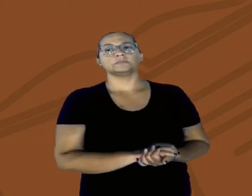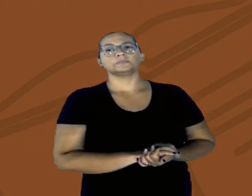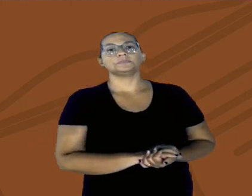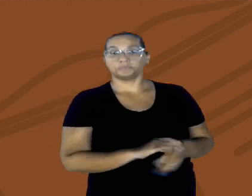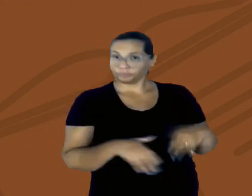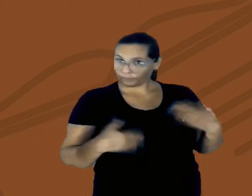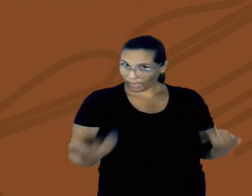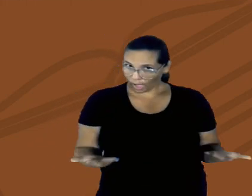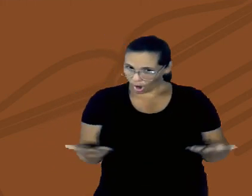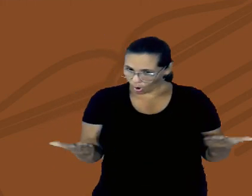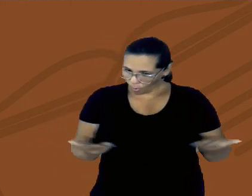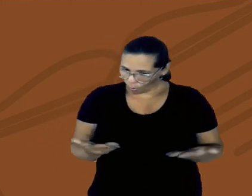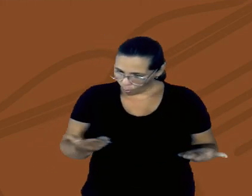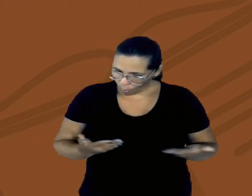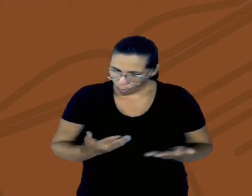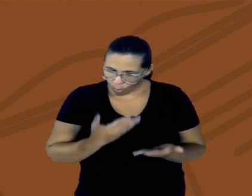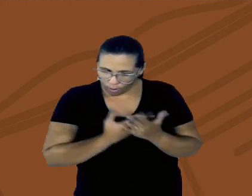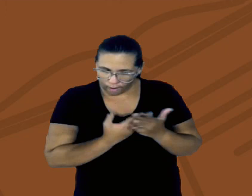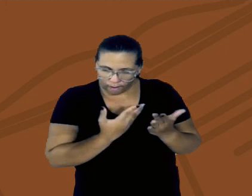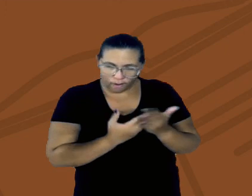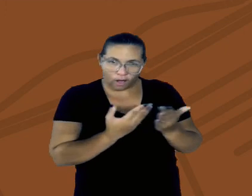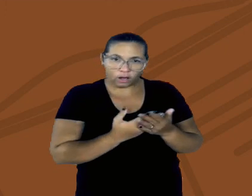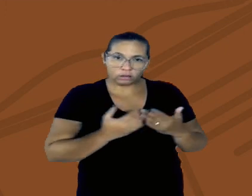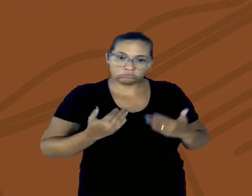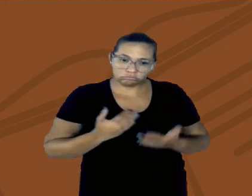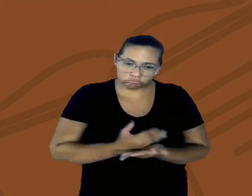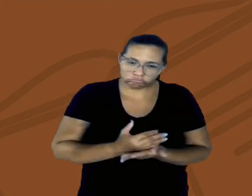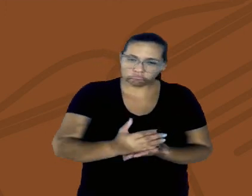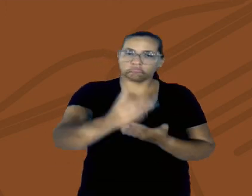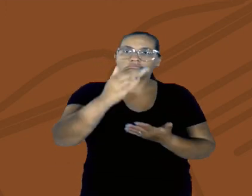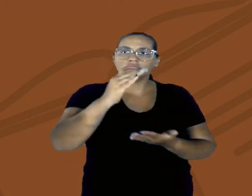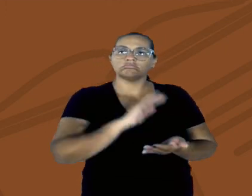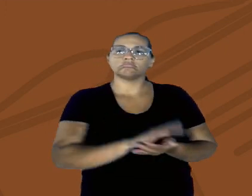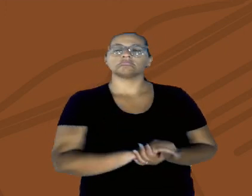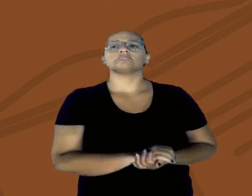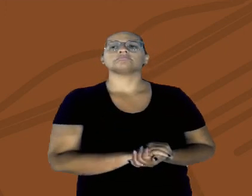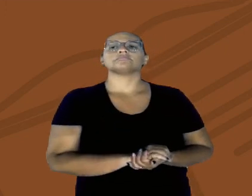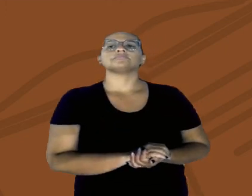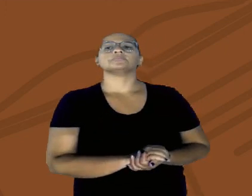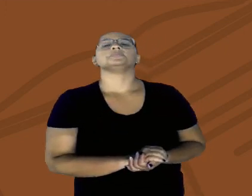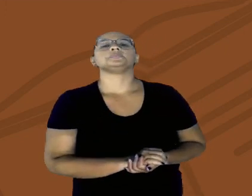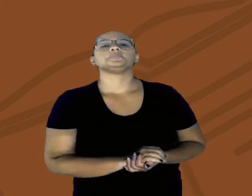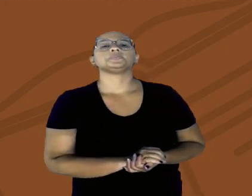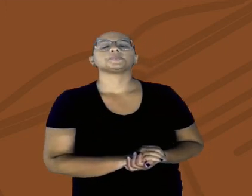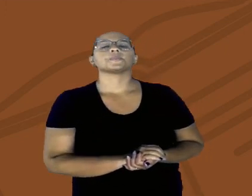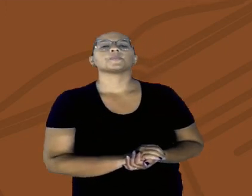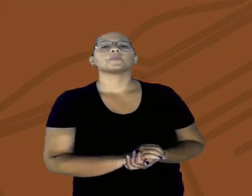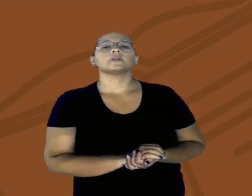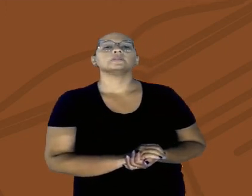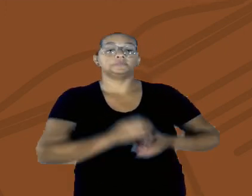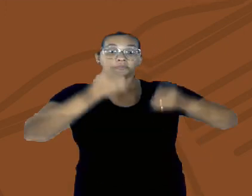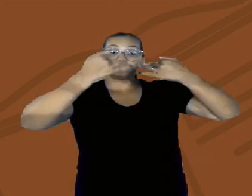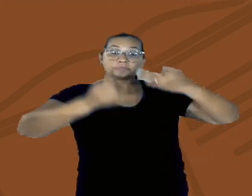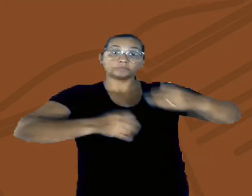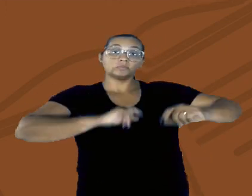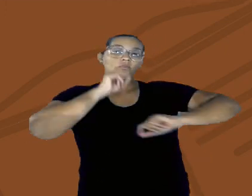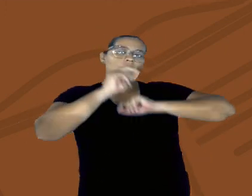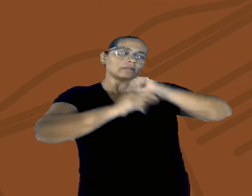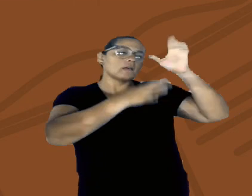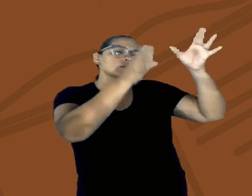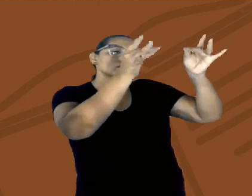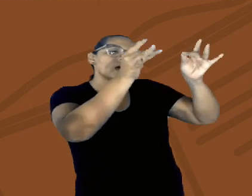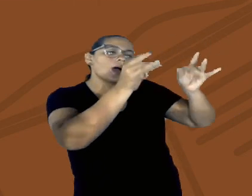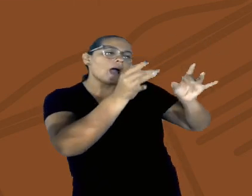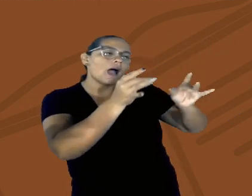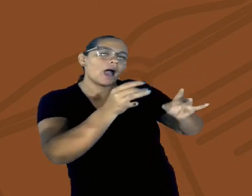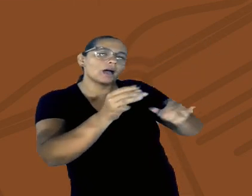Dando continuidade, falando um pouco sobre as DSTs ou ISTs, vamos falar um pouquinho com mais detalhe e